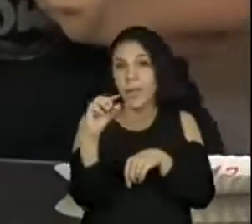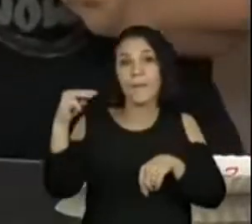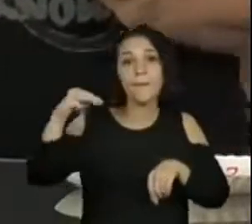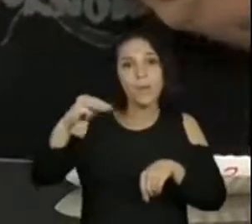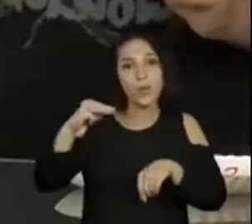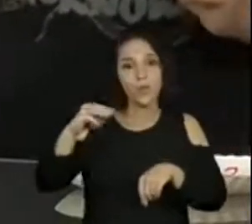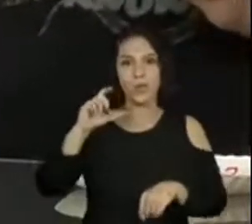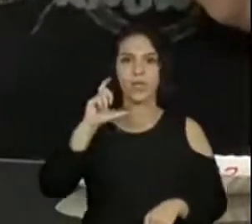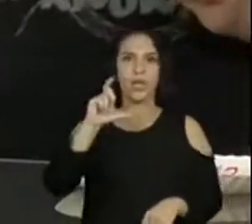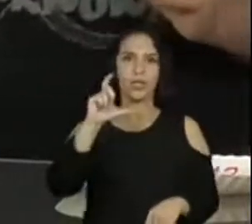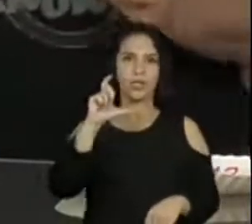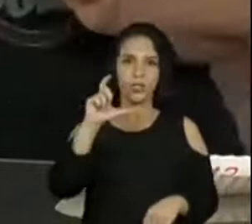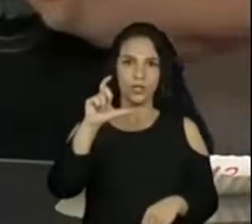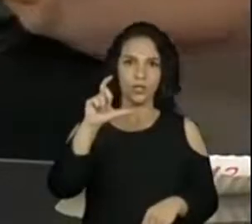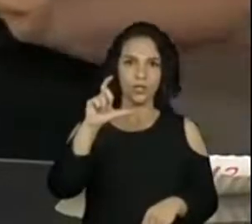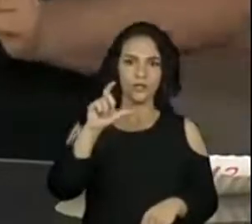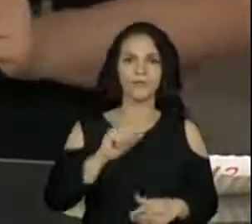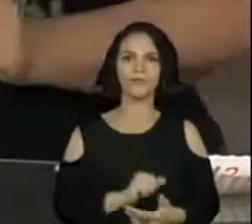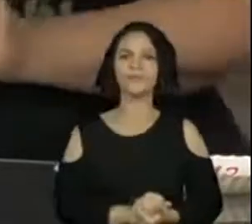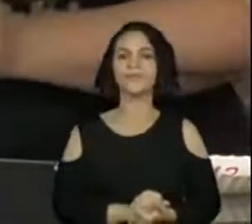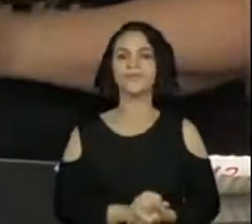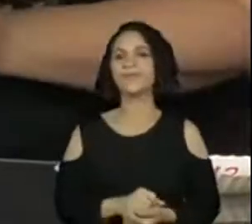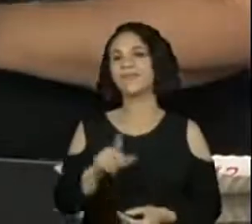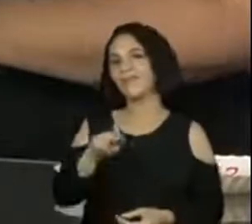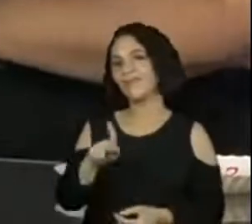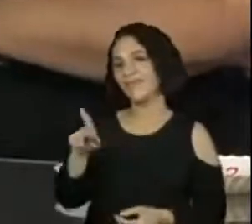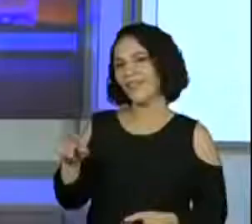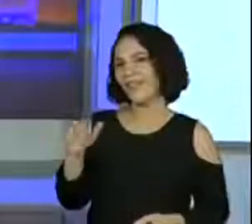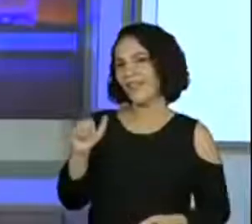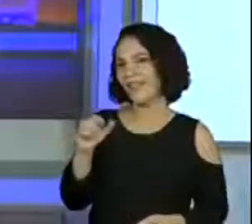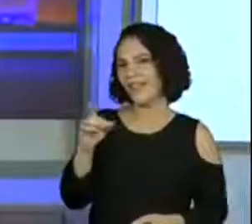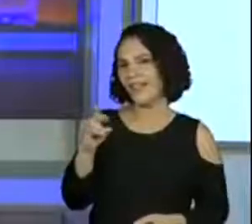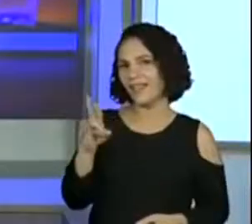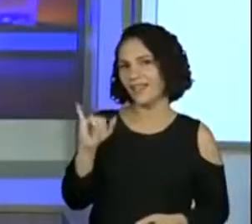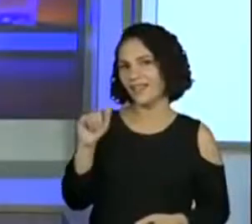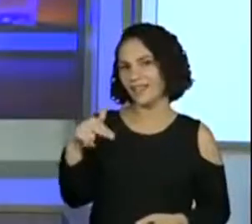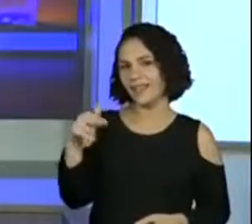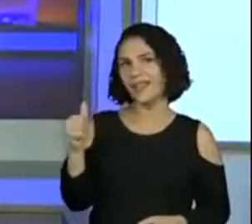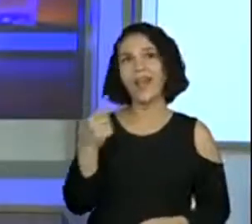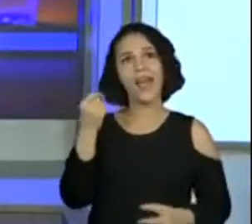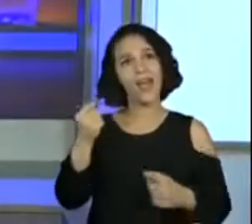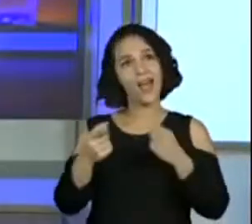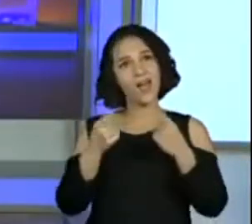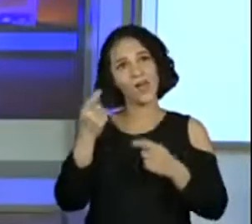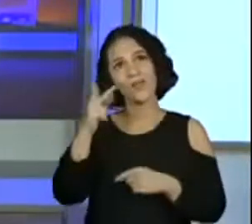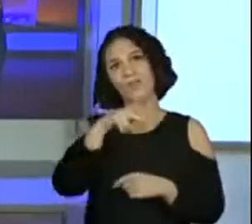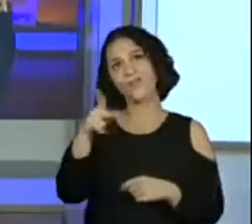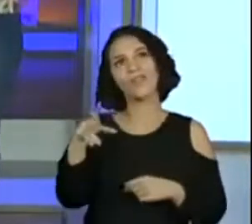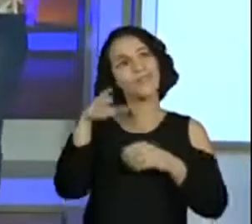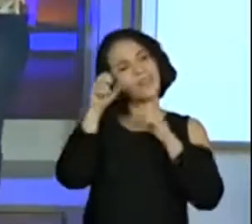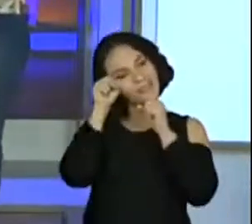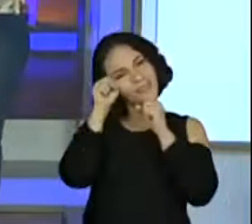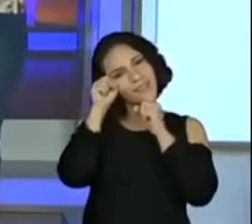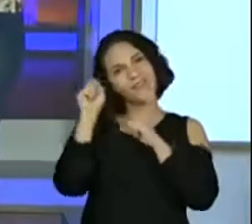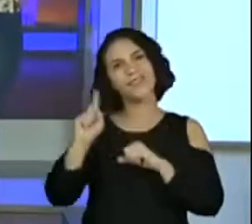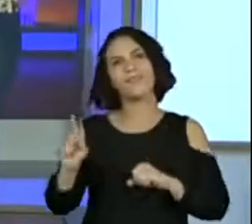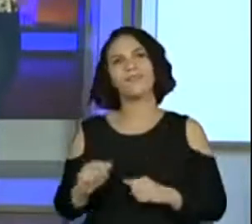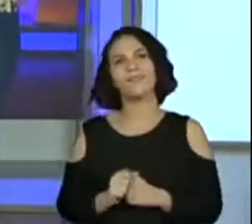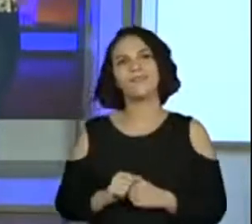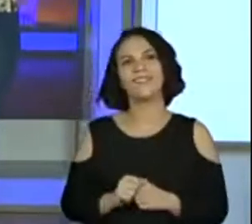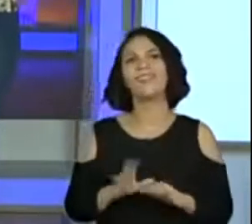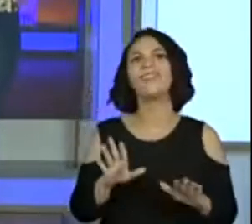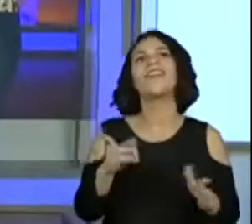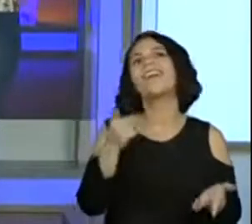nos minutos. A Pro Adriana falou que tem professor que nem dorme. Professora Adriana, faz conta que é no